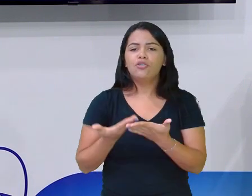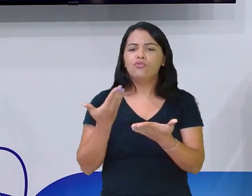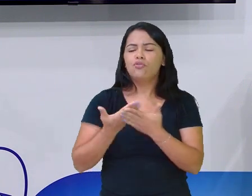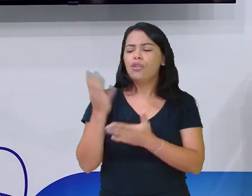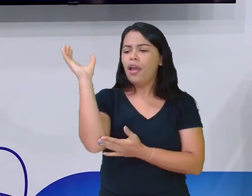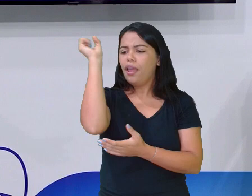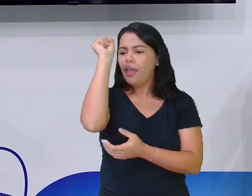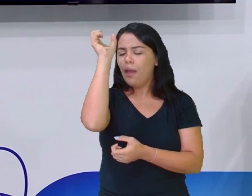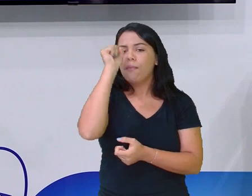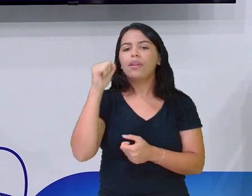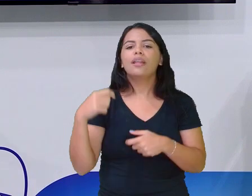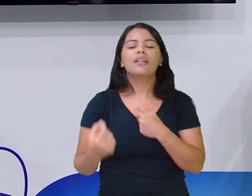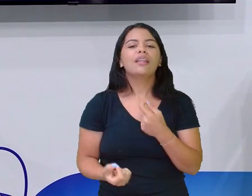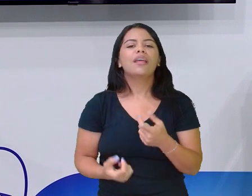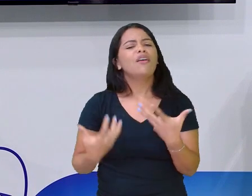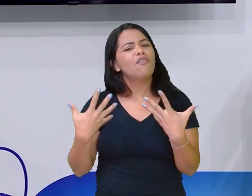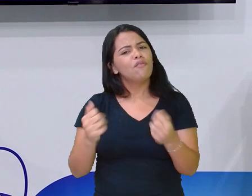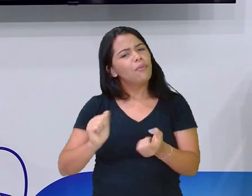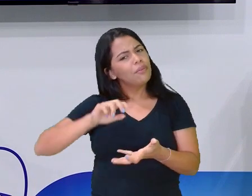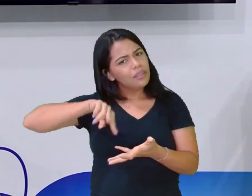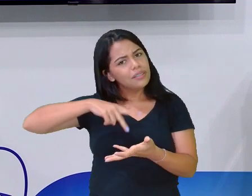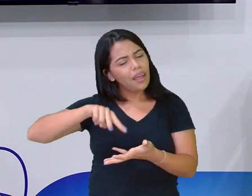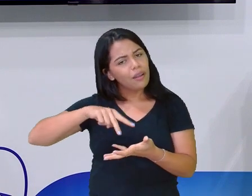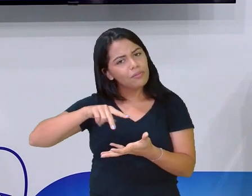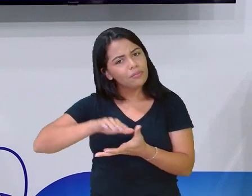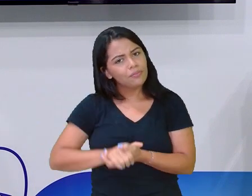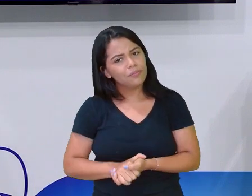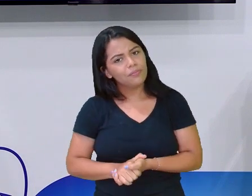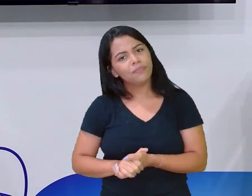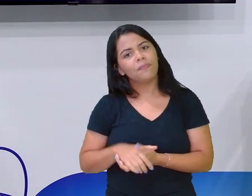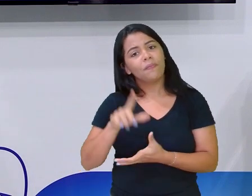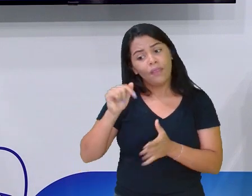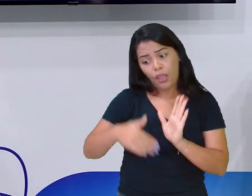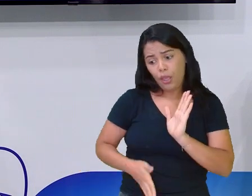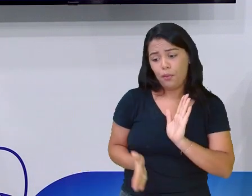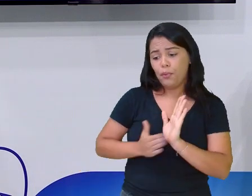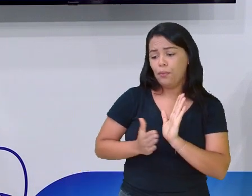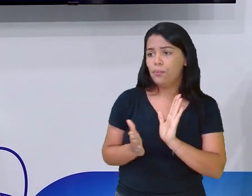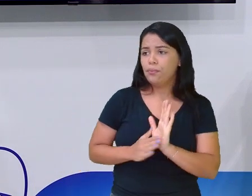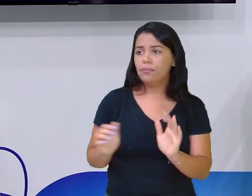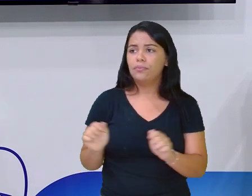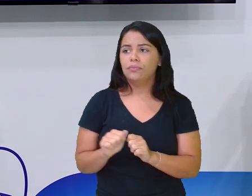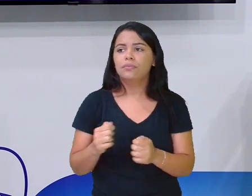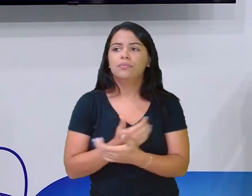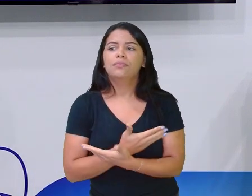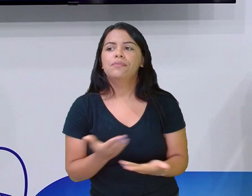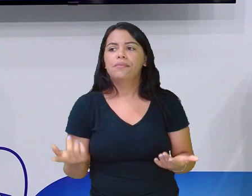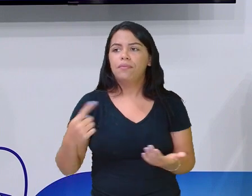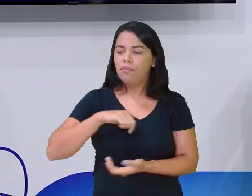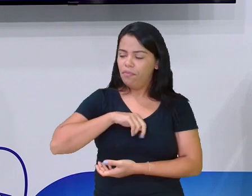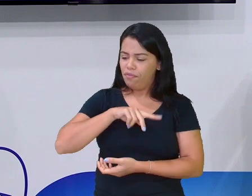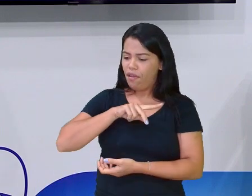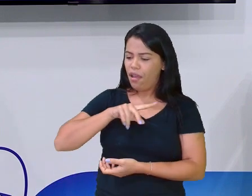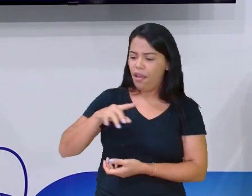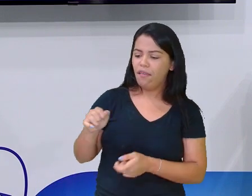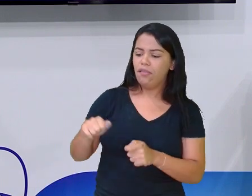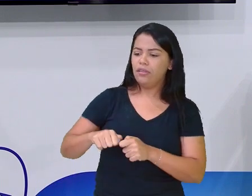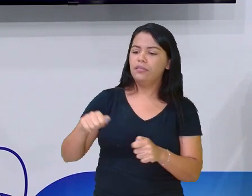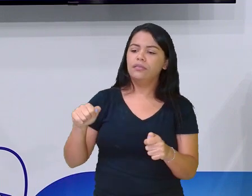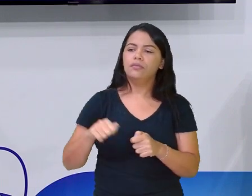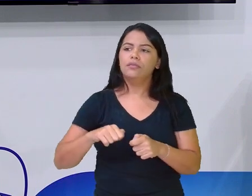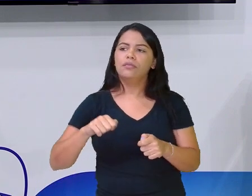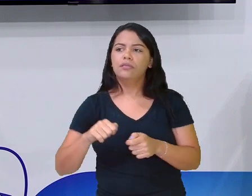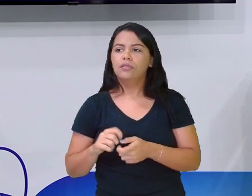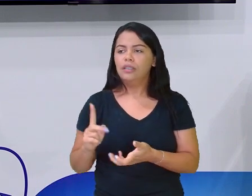isso? Afasta as cadeiras, vamos dançar? Essa é a proposta que eu faço para vocês. Dançar, se alongar. A gente sabe